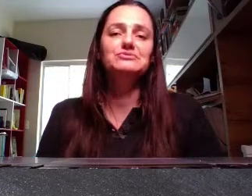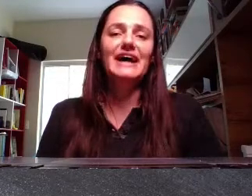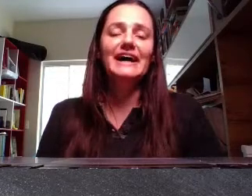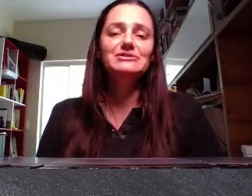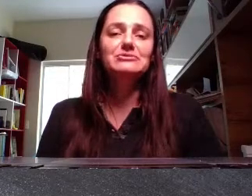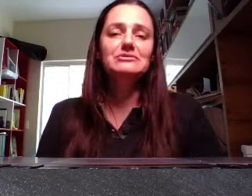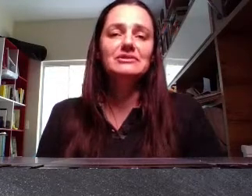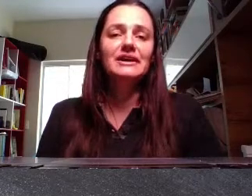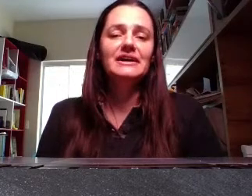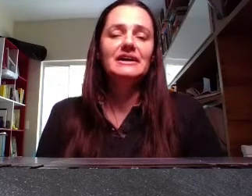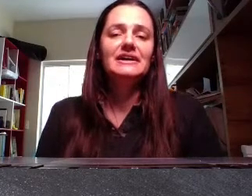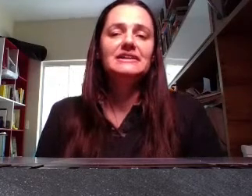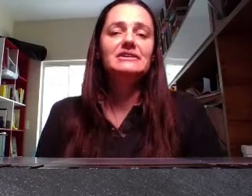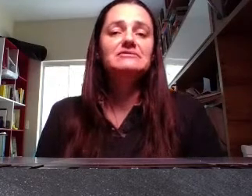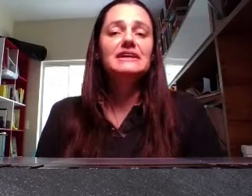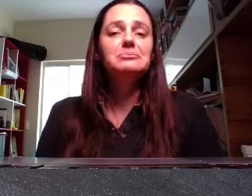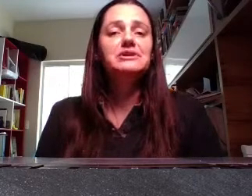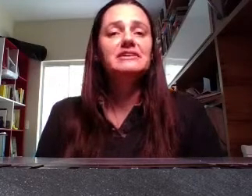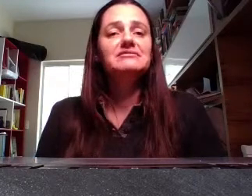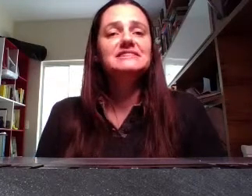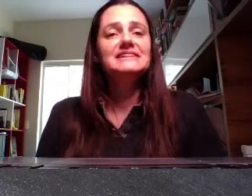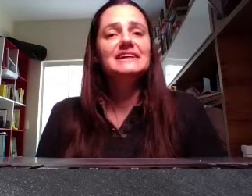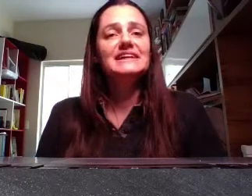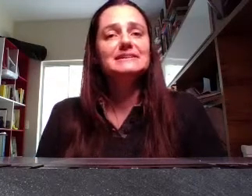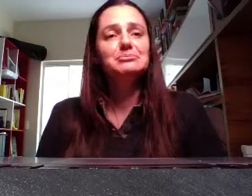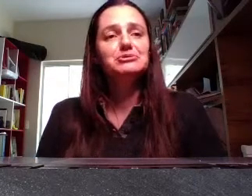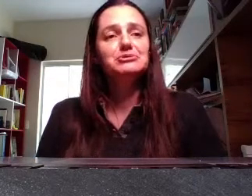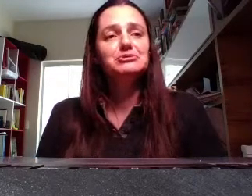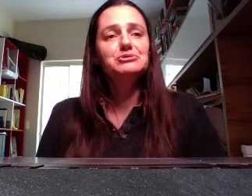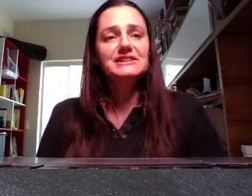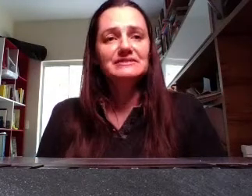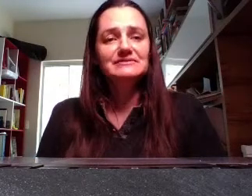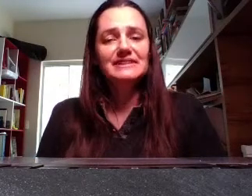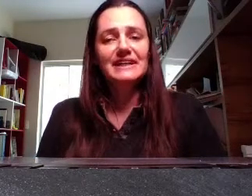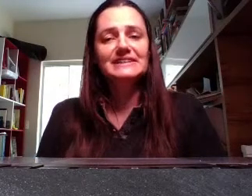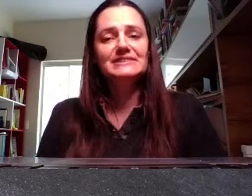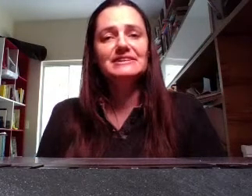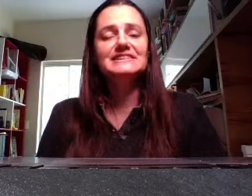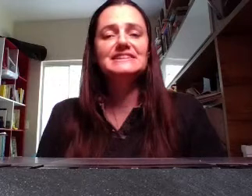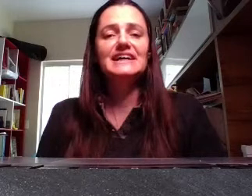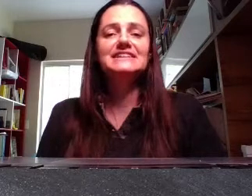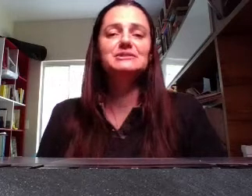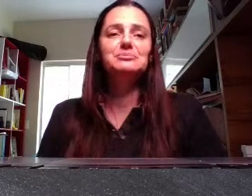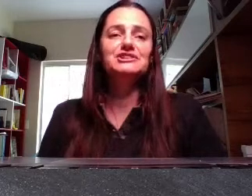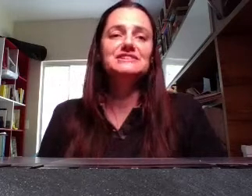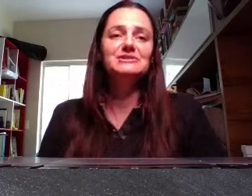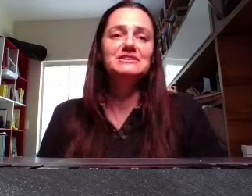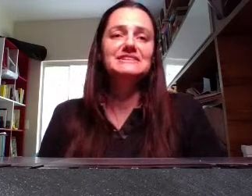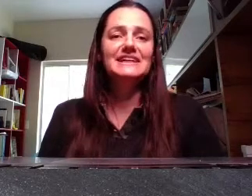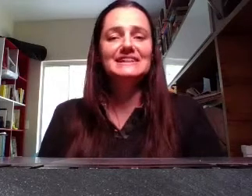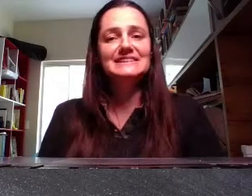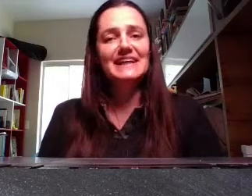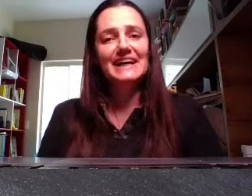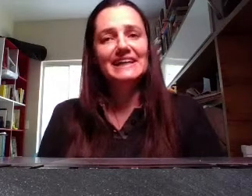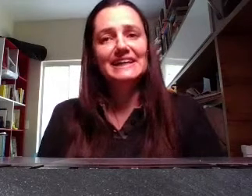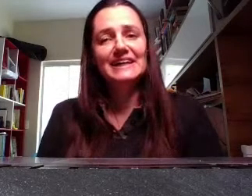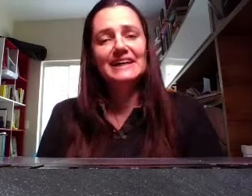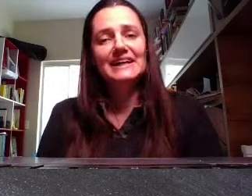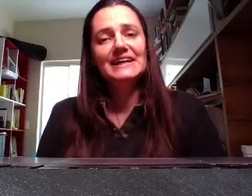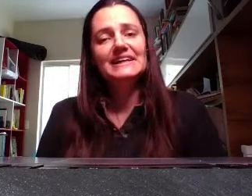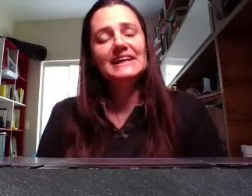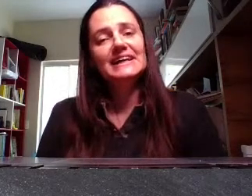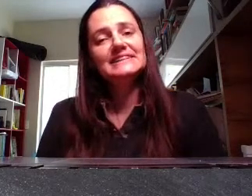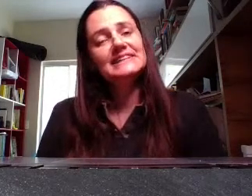foi fecundado, não tem por que você ter essa progesterona, tá? Então, essas taxas de progesteronas, elas